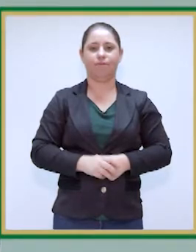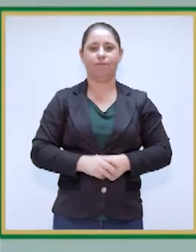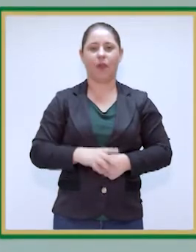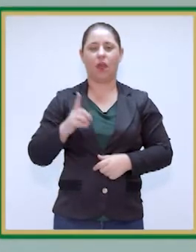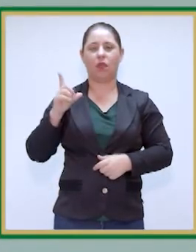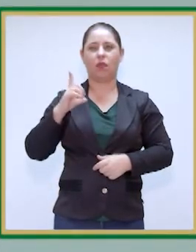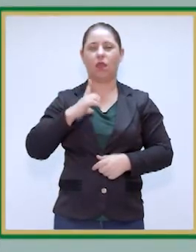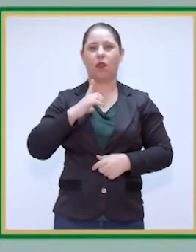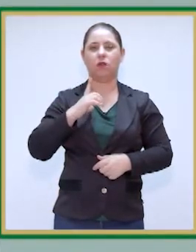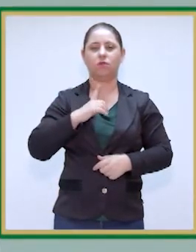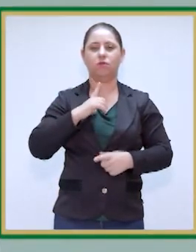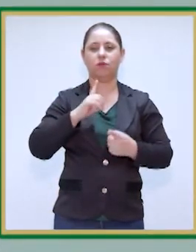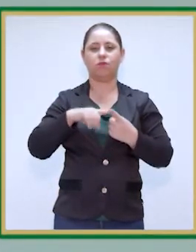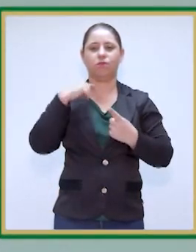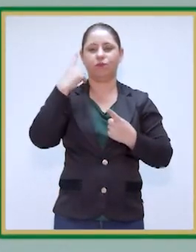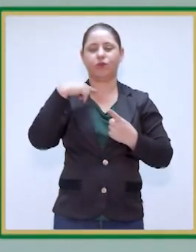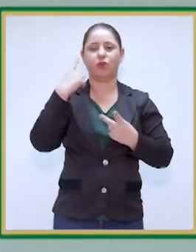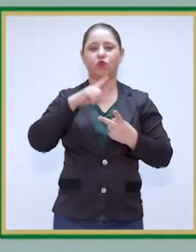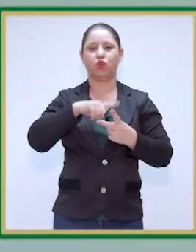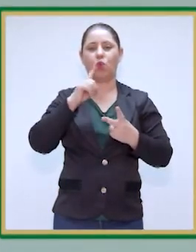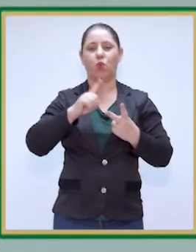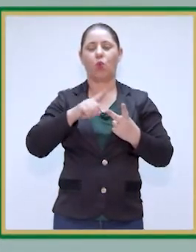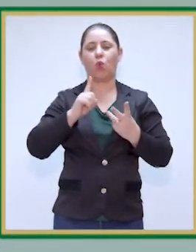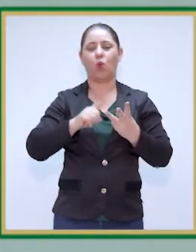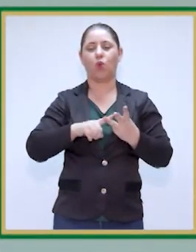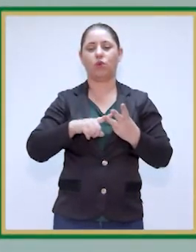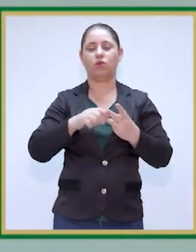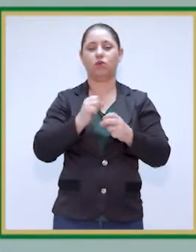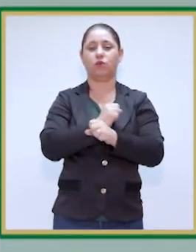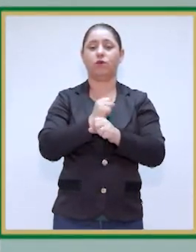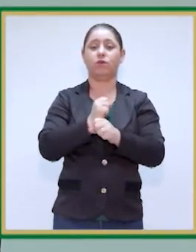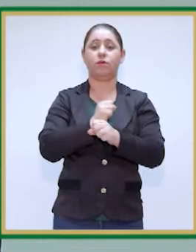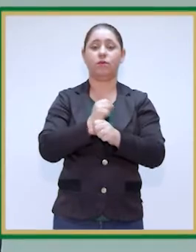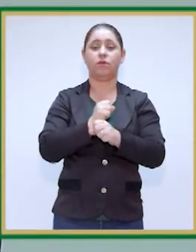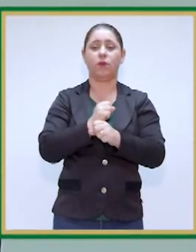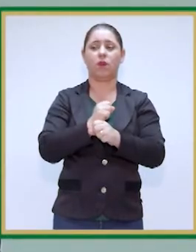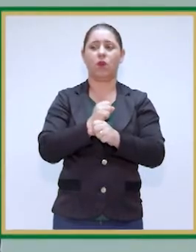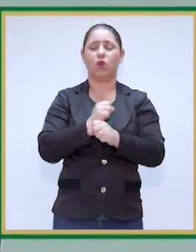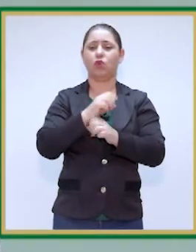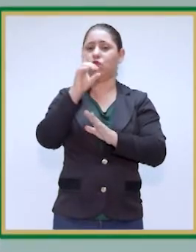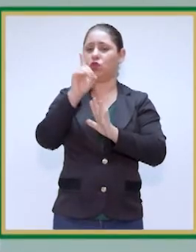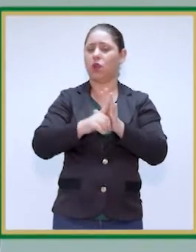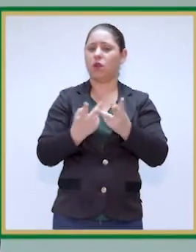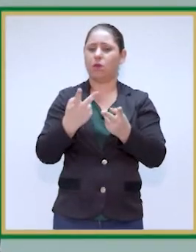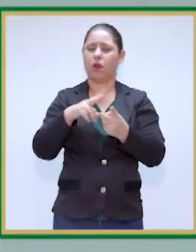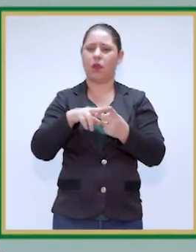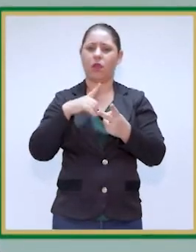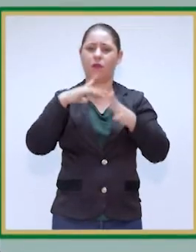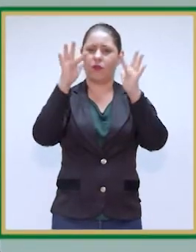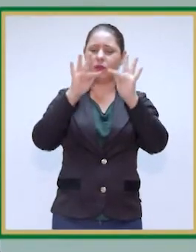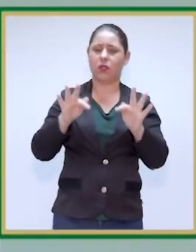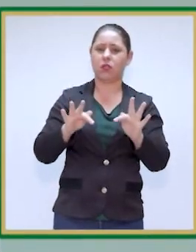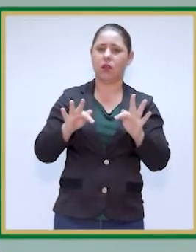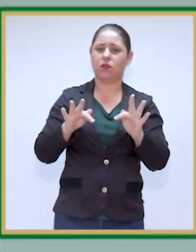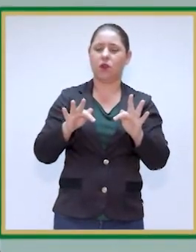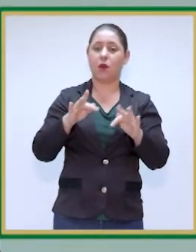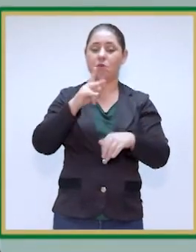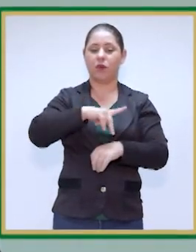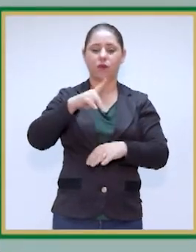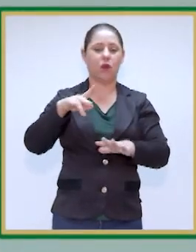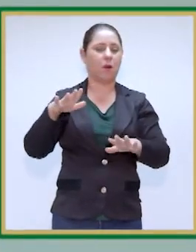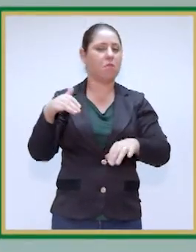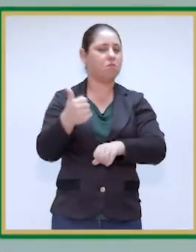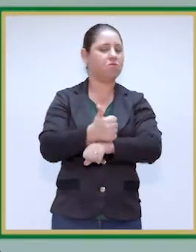E o direito penal a gente tem no segundo ano, no terceiro, no quarto e no quinto ano. E eu acho que eu tive a felicidade de ter um